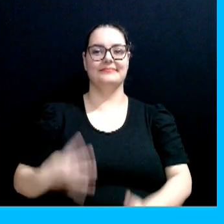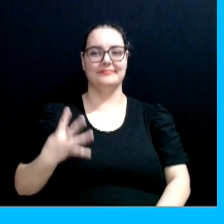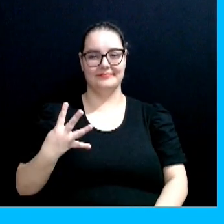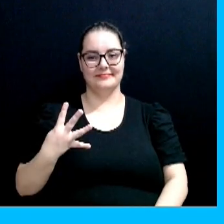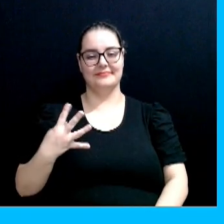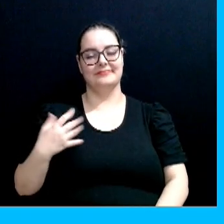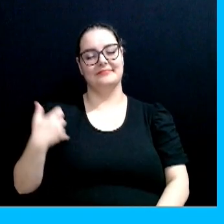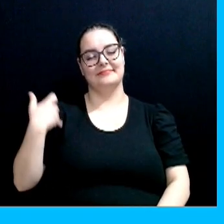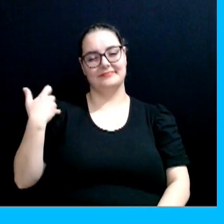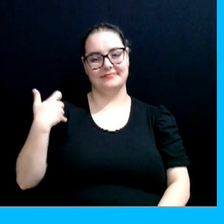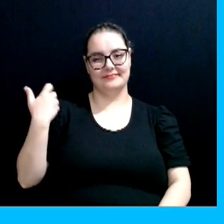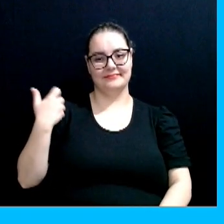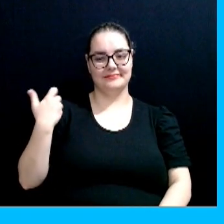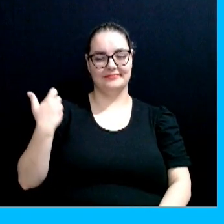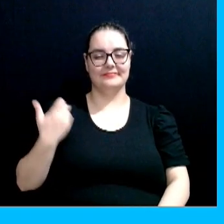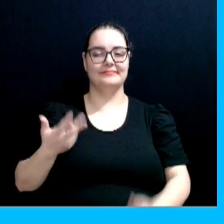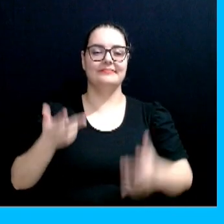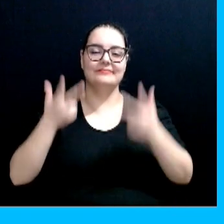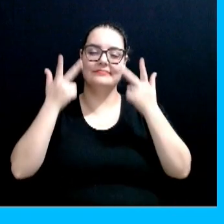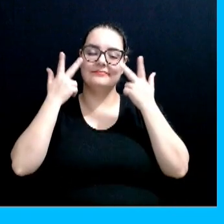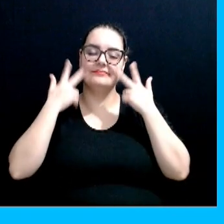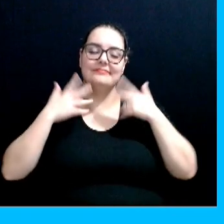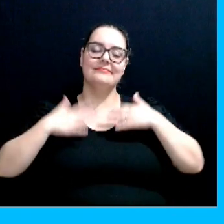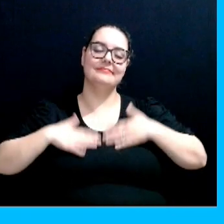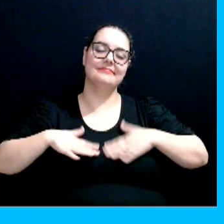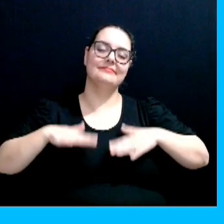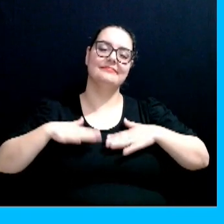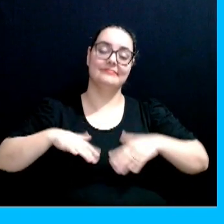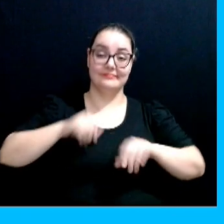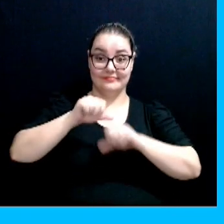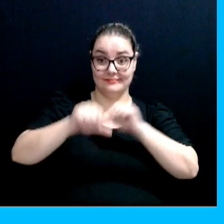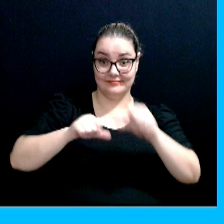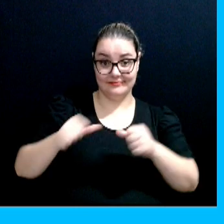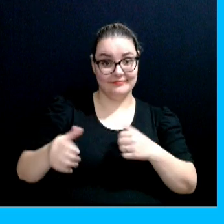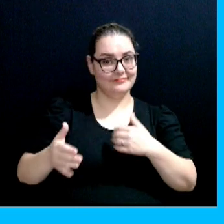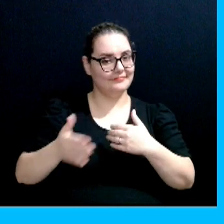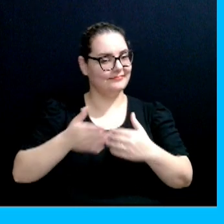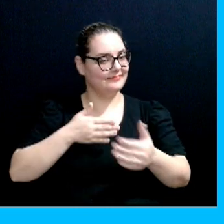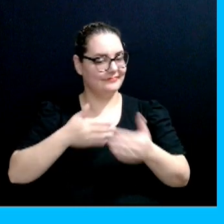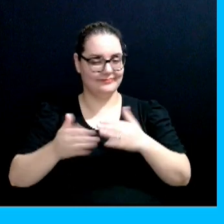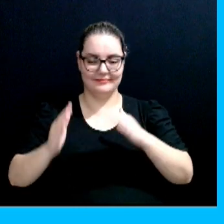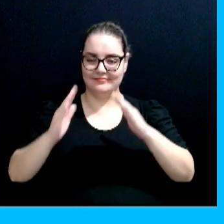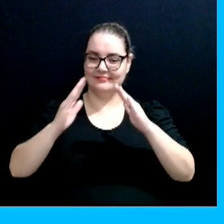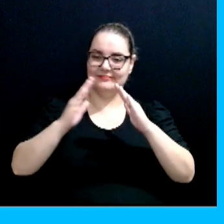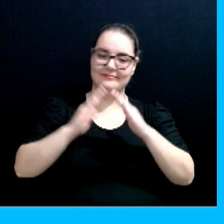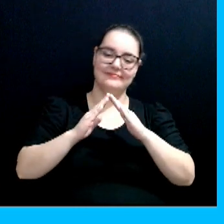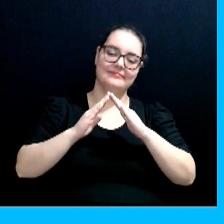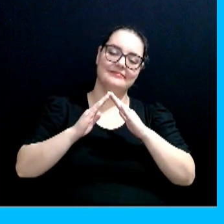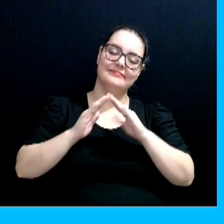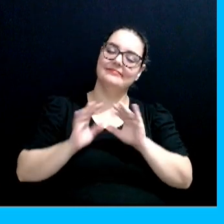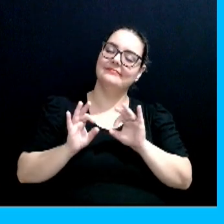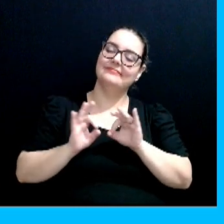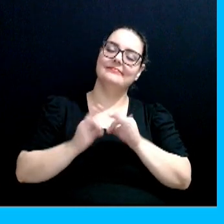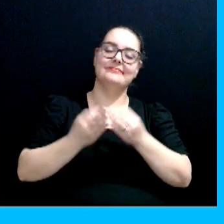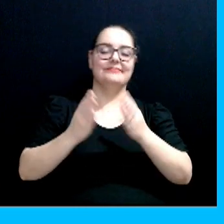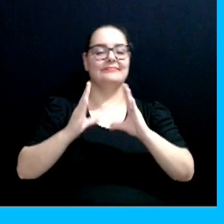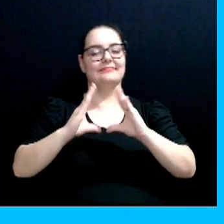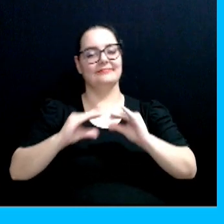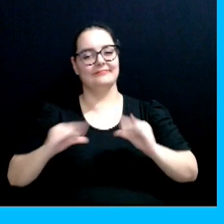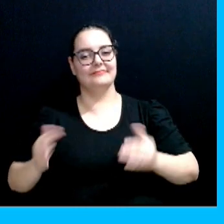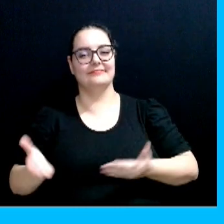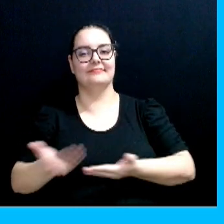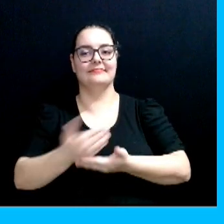aquela tranquilidade que transforma qualquer casa em um lar mais acolhedor. Muito